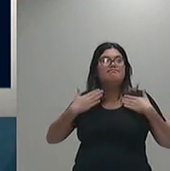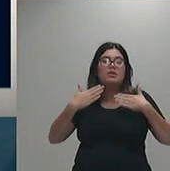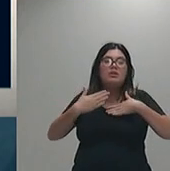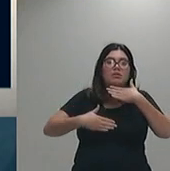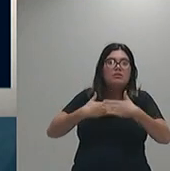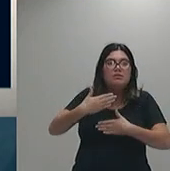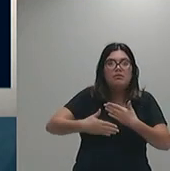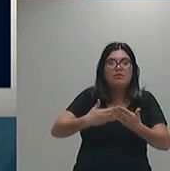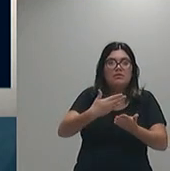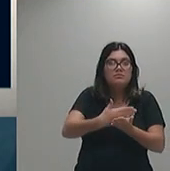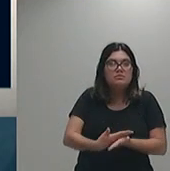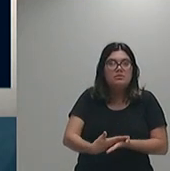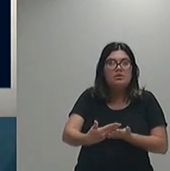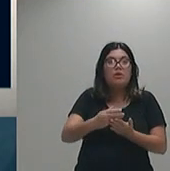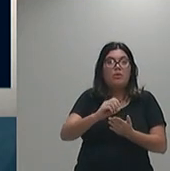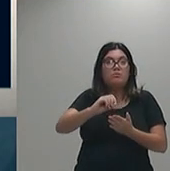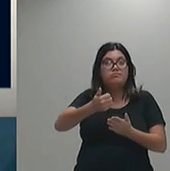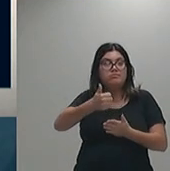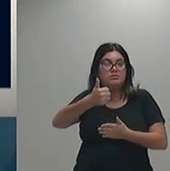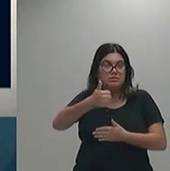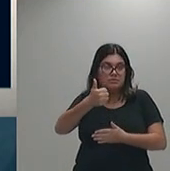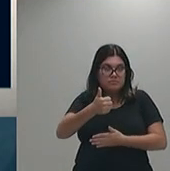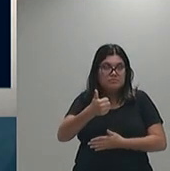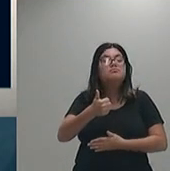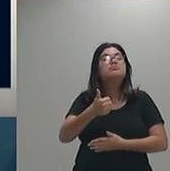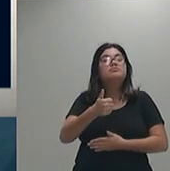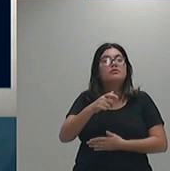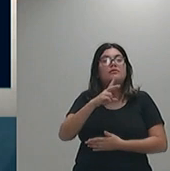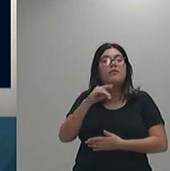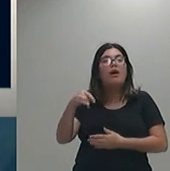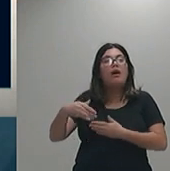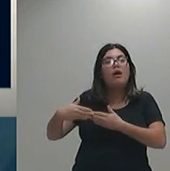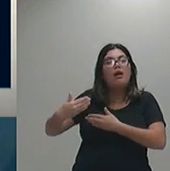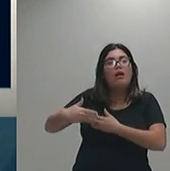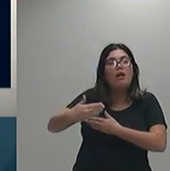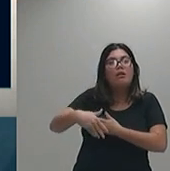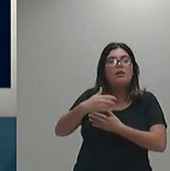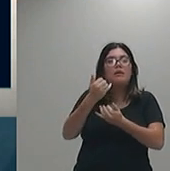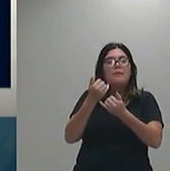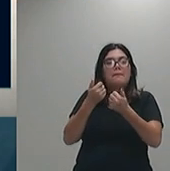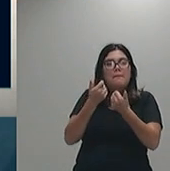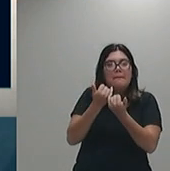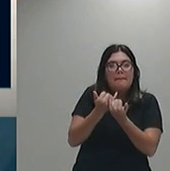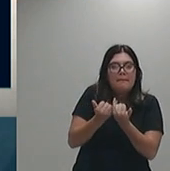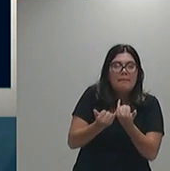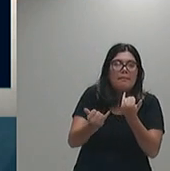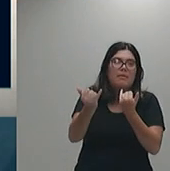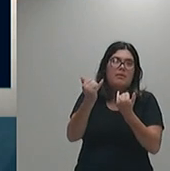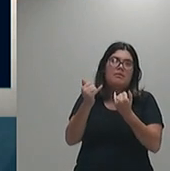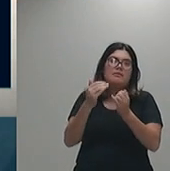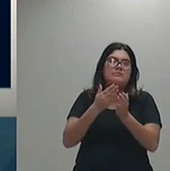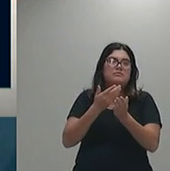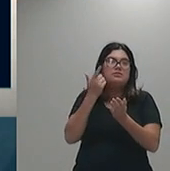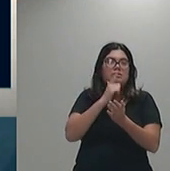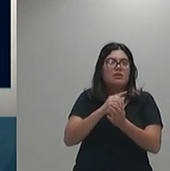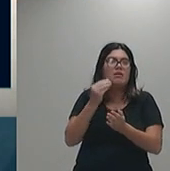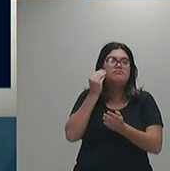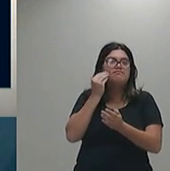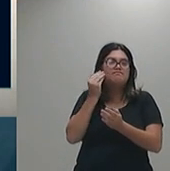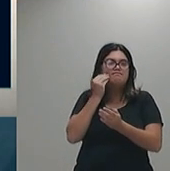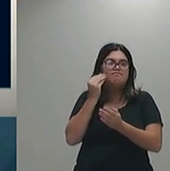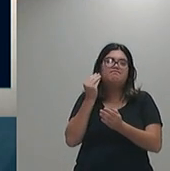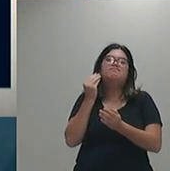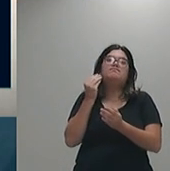Inicial O Primeiro vamos assim aí passa muito próximo de uma linha de buscar proveitos e